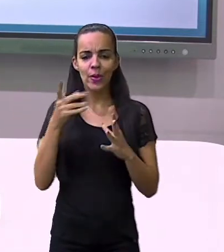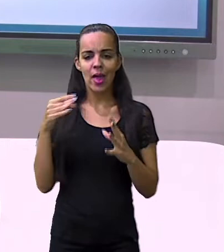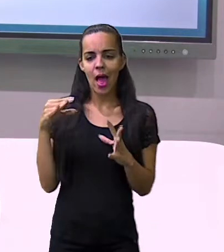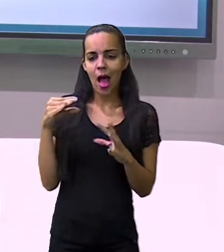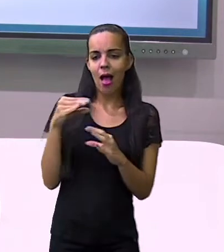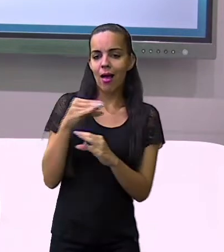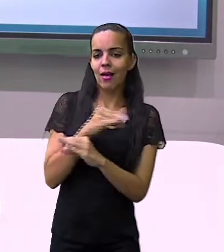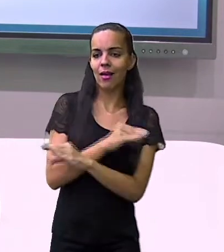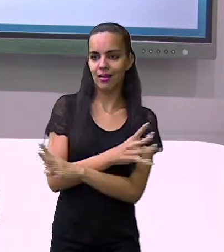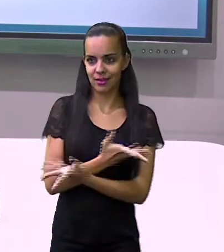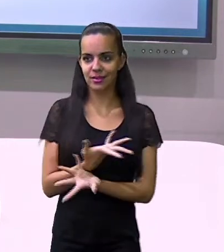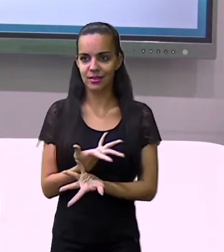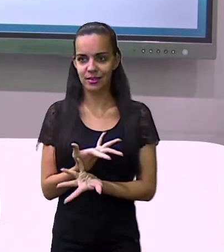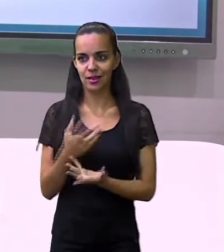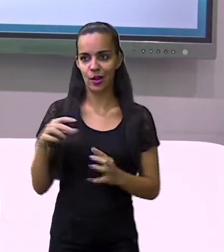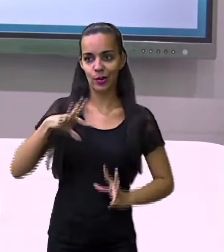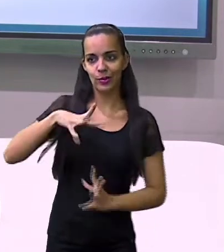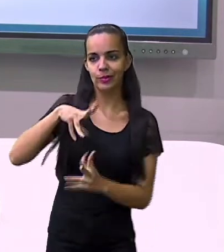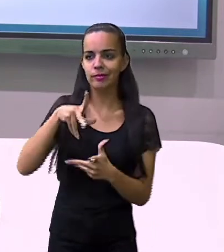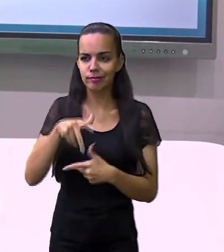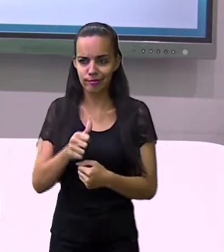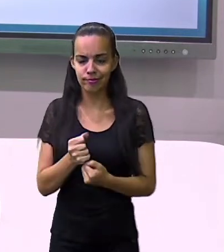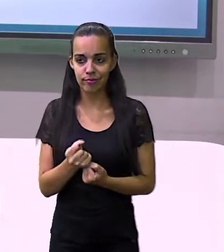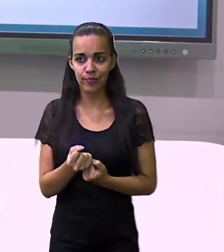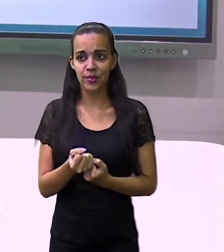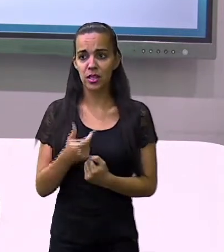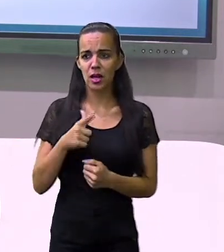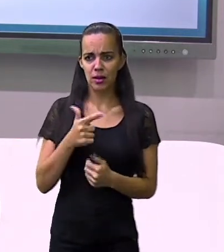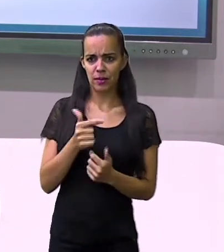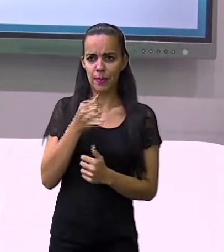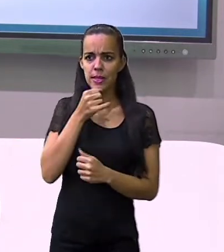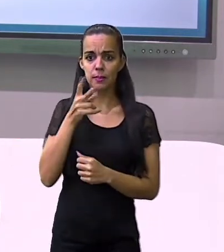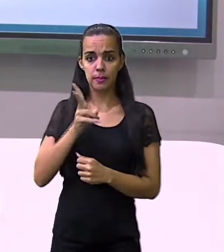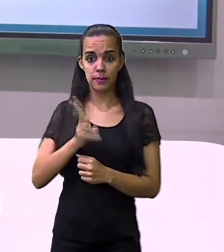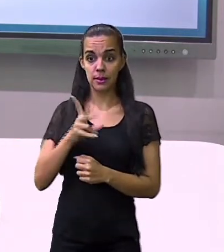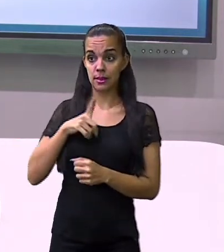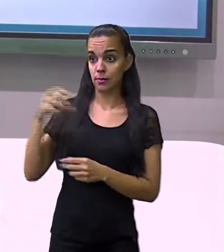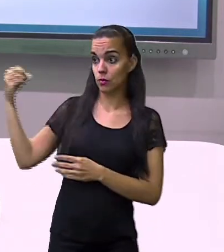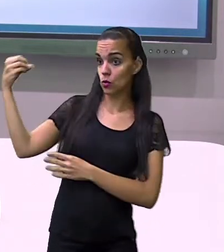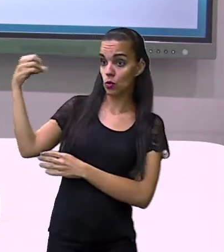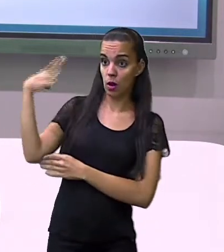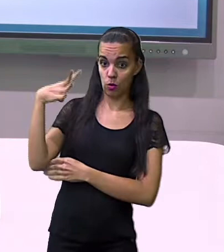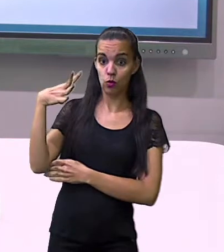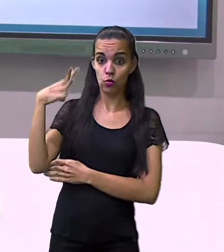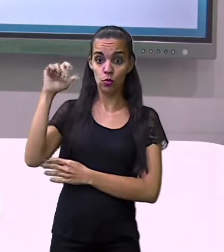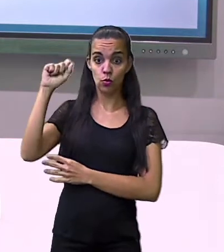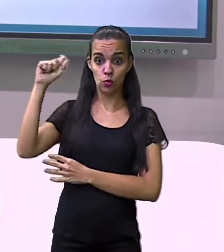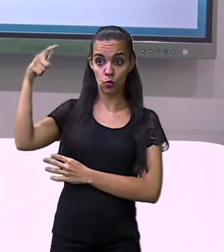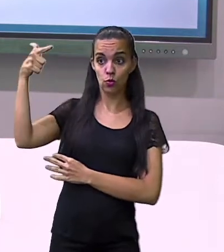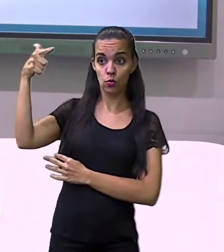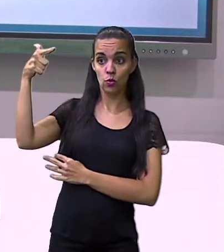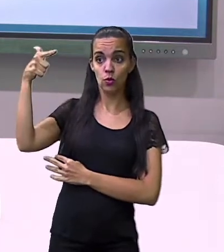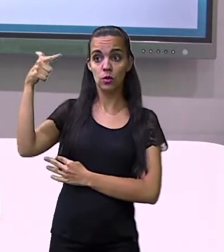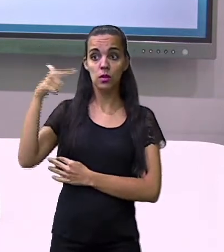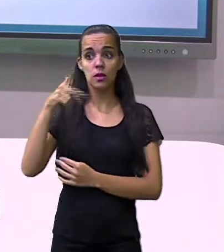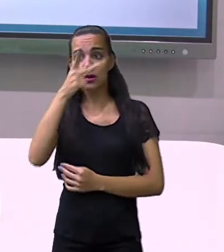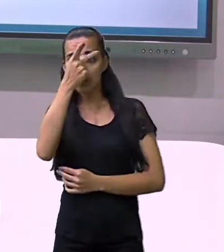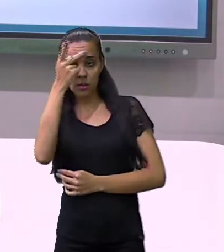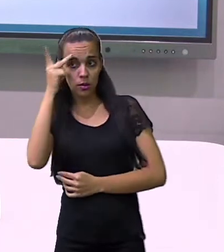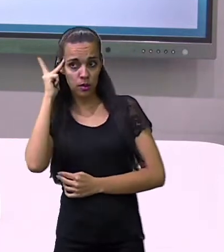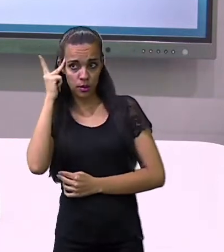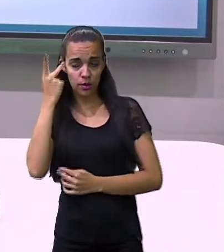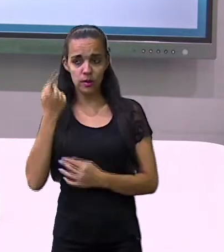Durante a noite, quando não há incidência de luz diretamente, a luz solar, as pessoas